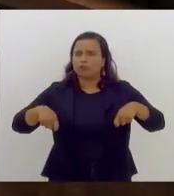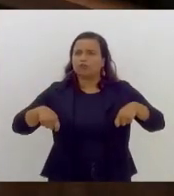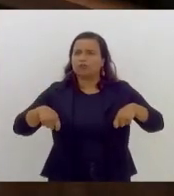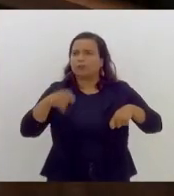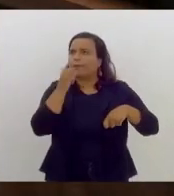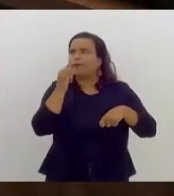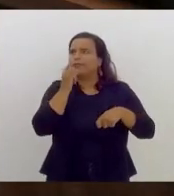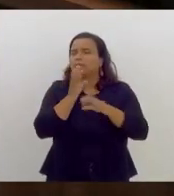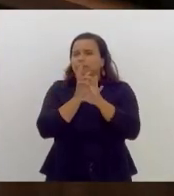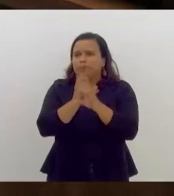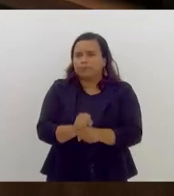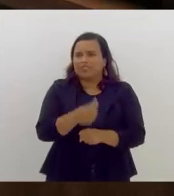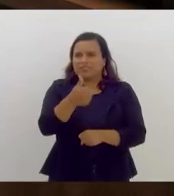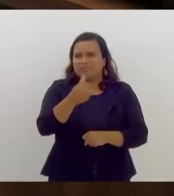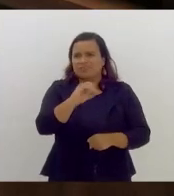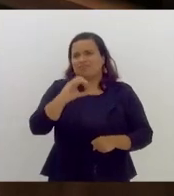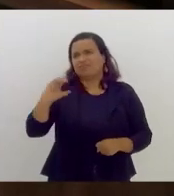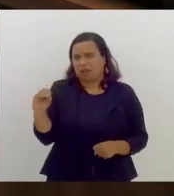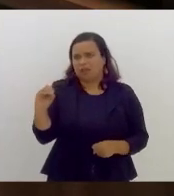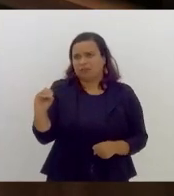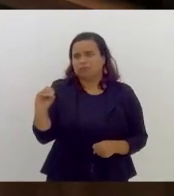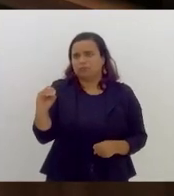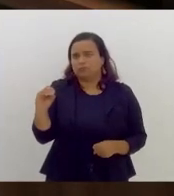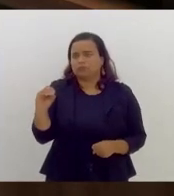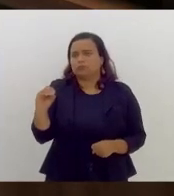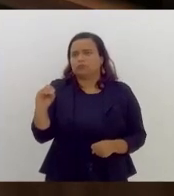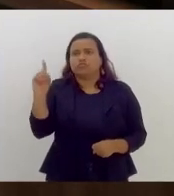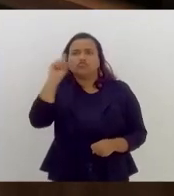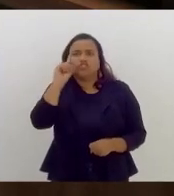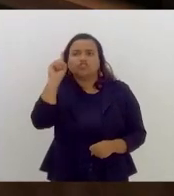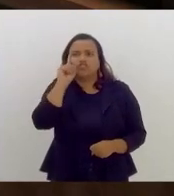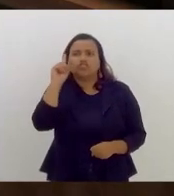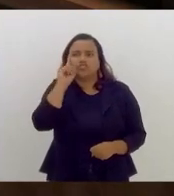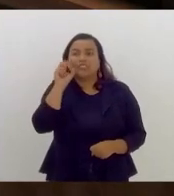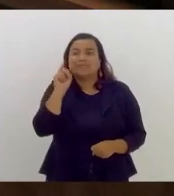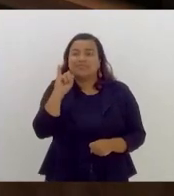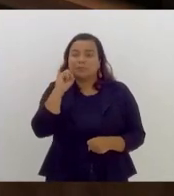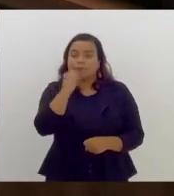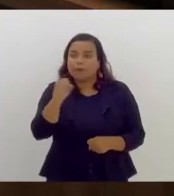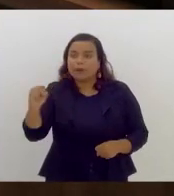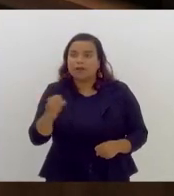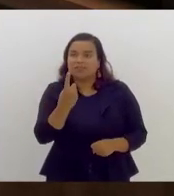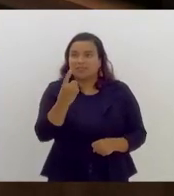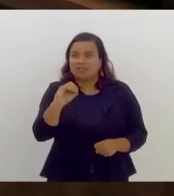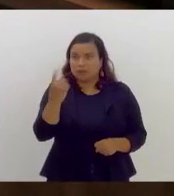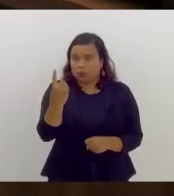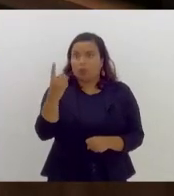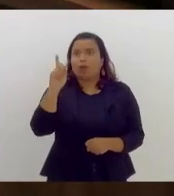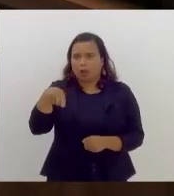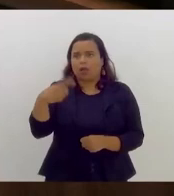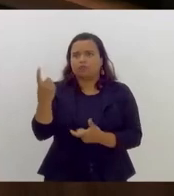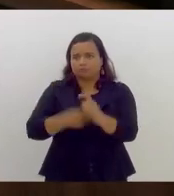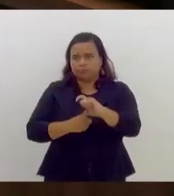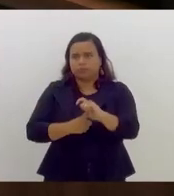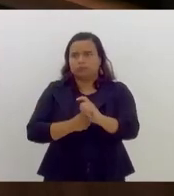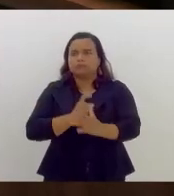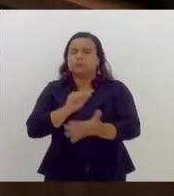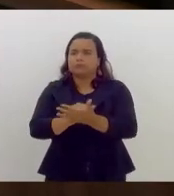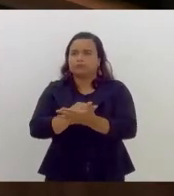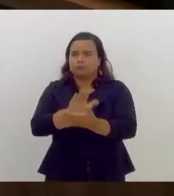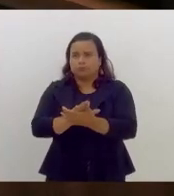100 peças por dia... Se ele abater 101, é infração, porque a